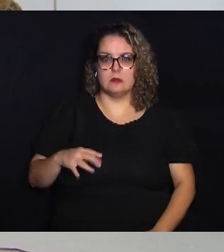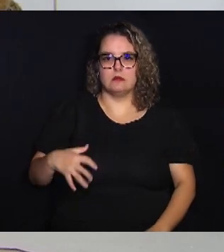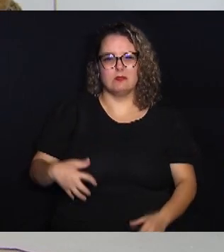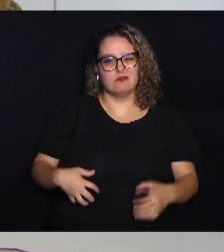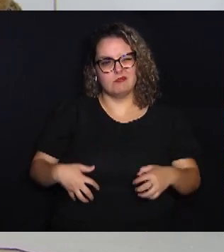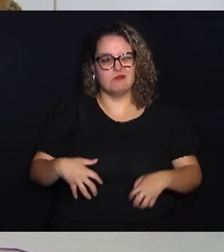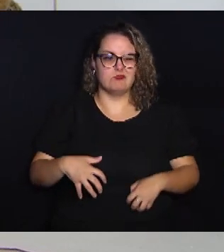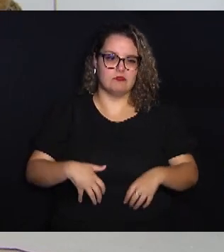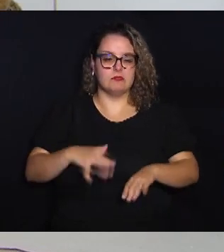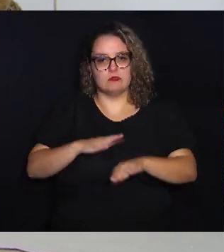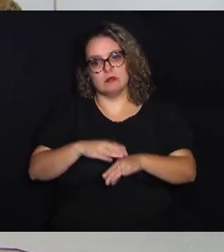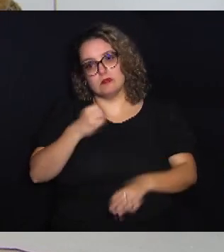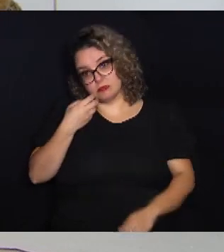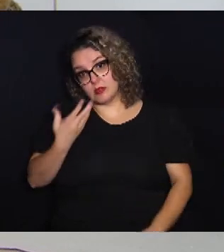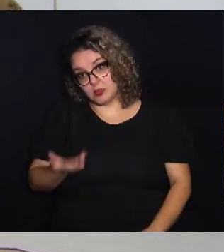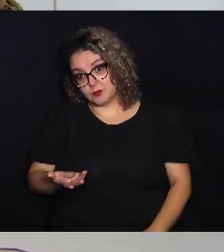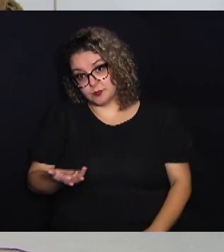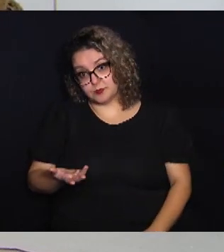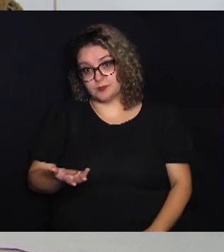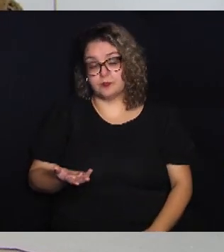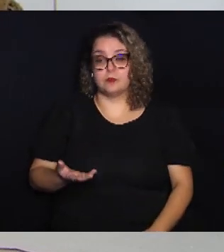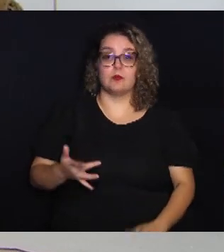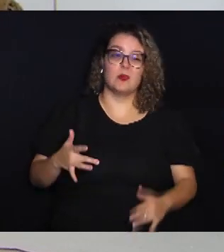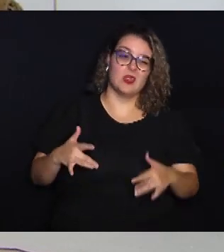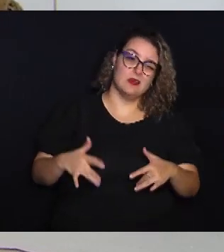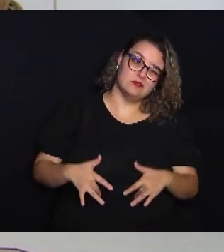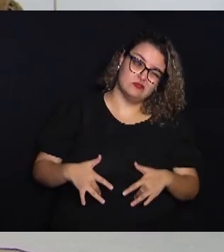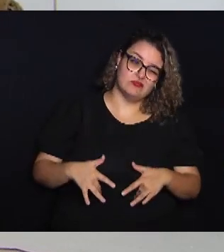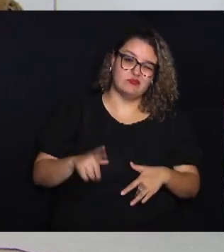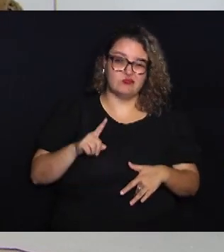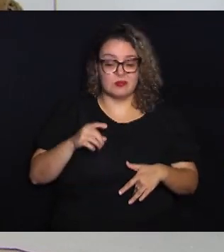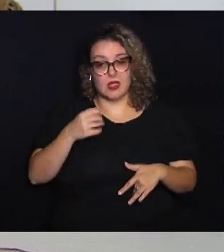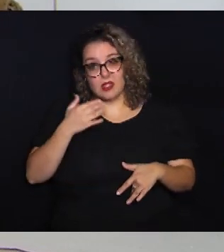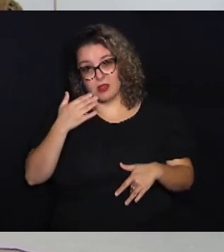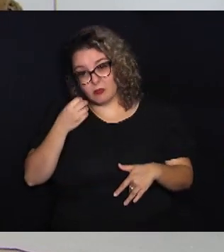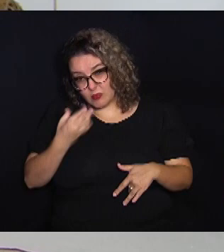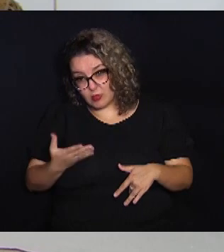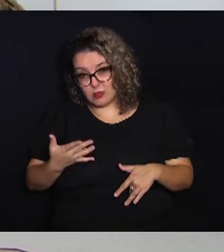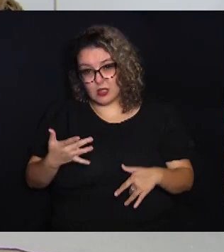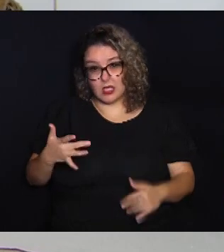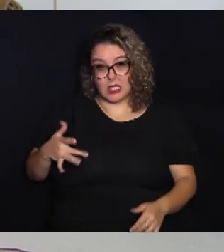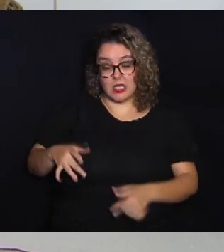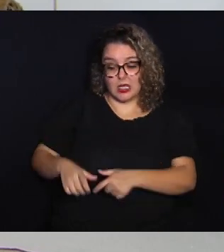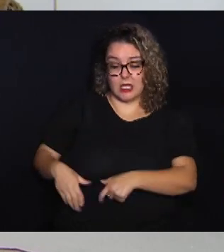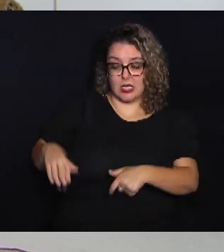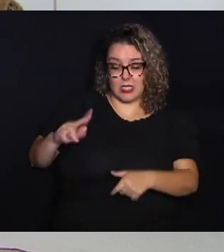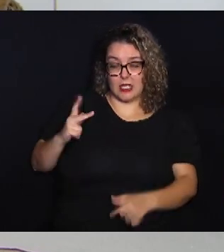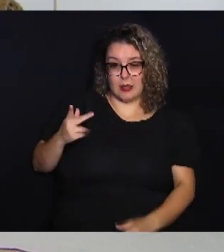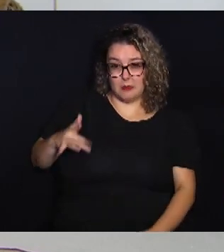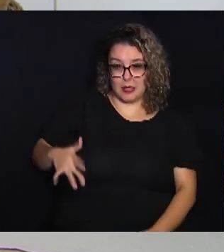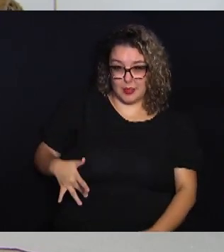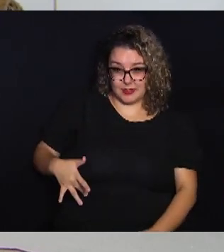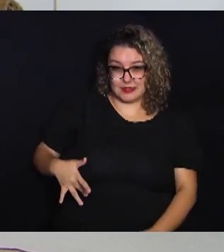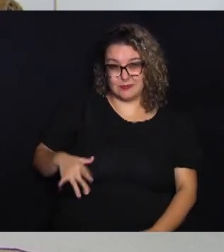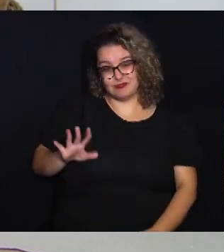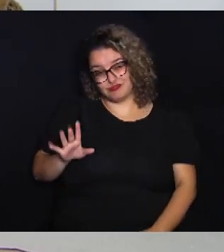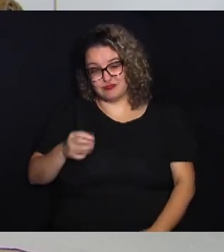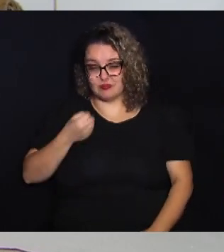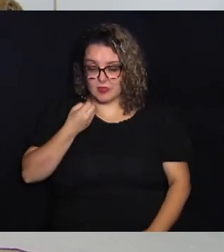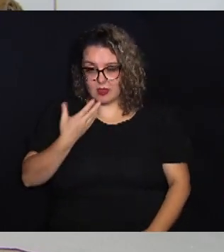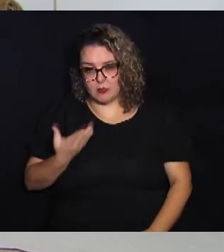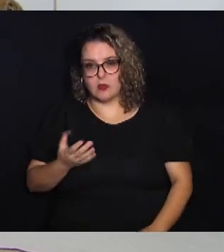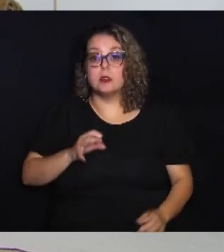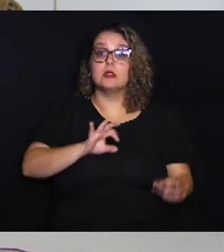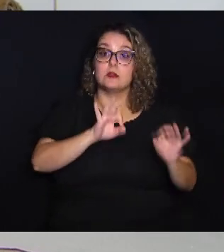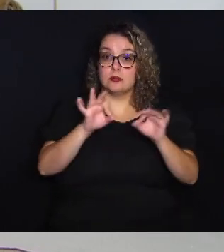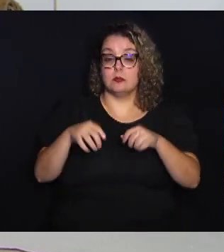senil, os órgãos não estarem funcionando tão legal, então a função renal não está tão interessante, função hepática não tão interessante e assim